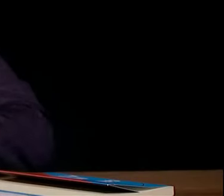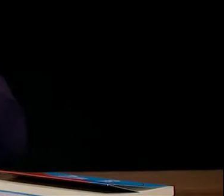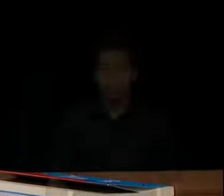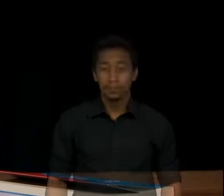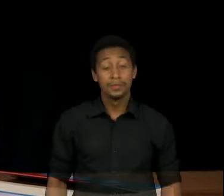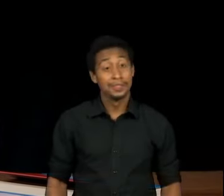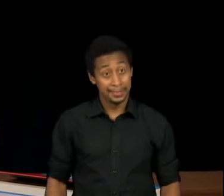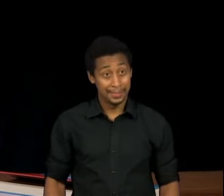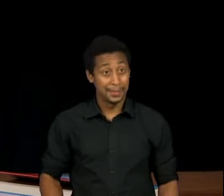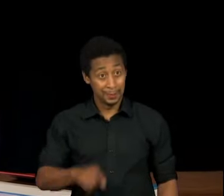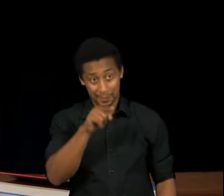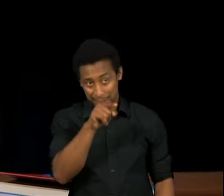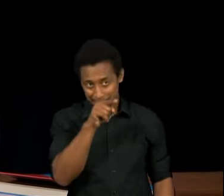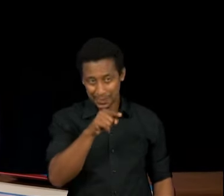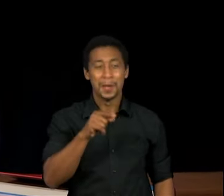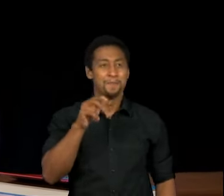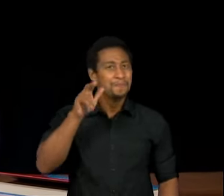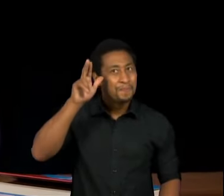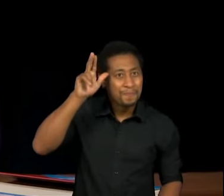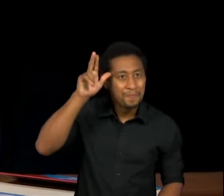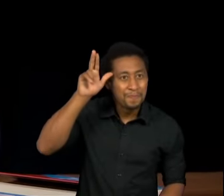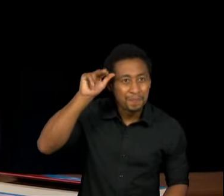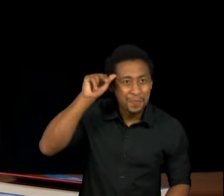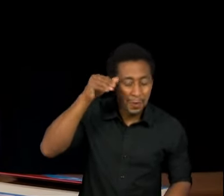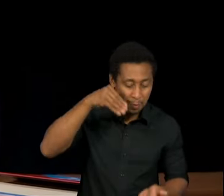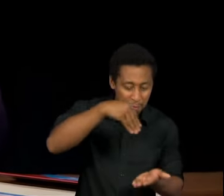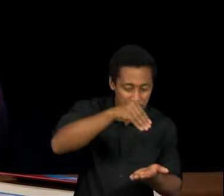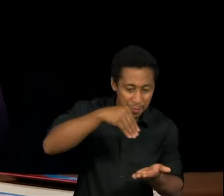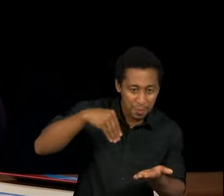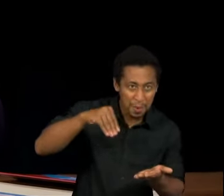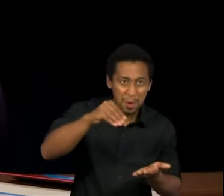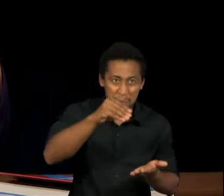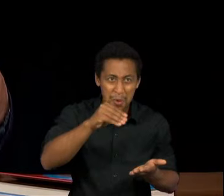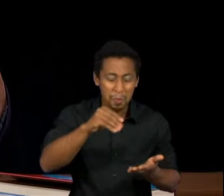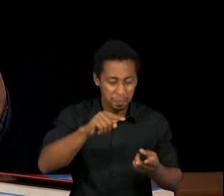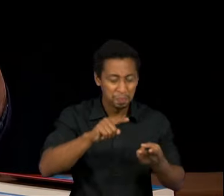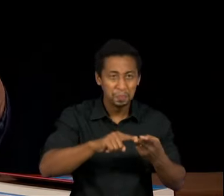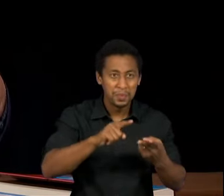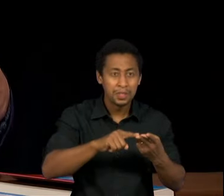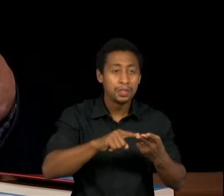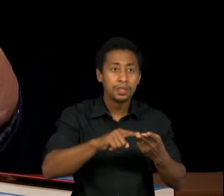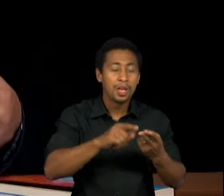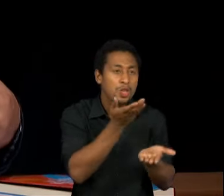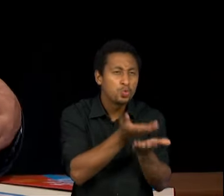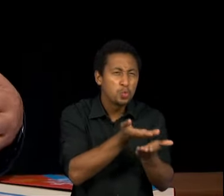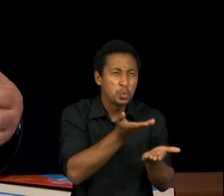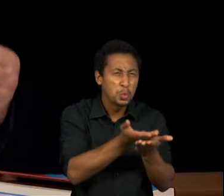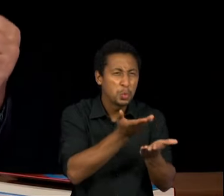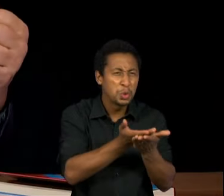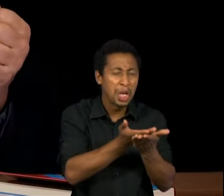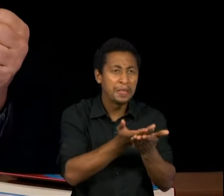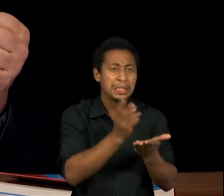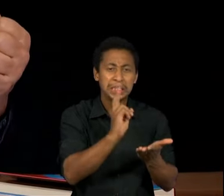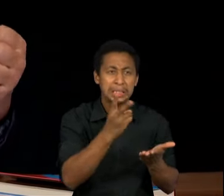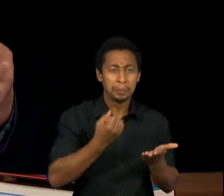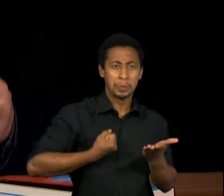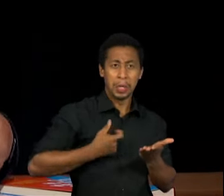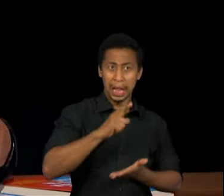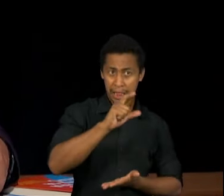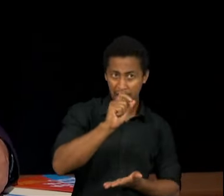você joga xadrez Primeiro Aluno da Classe você é nerd assumida se você gosta de ser nerd